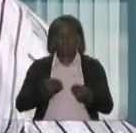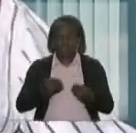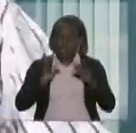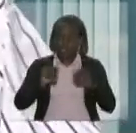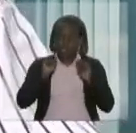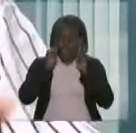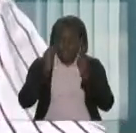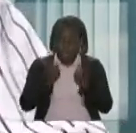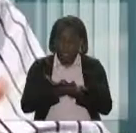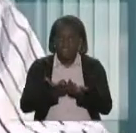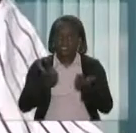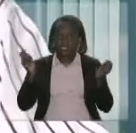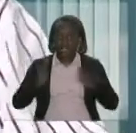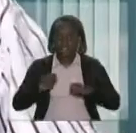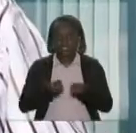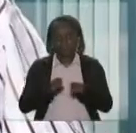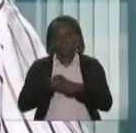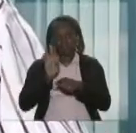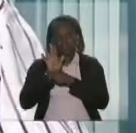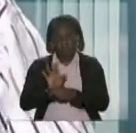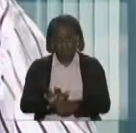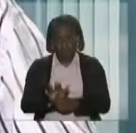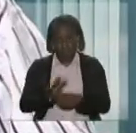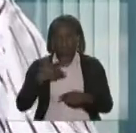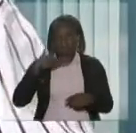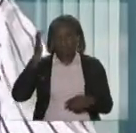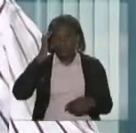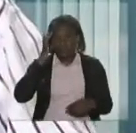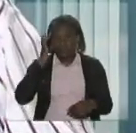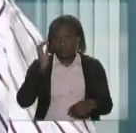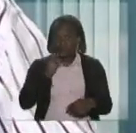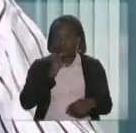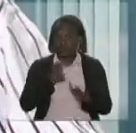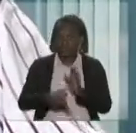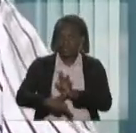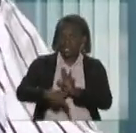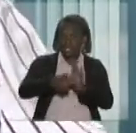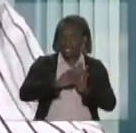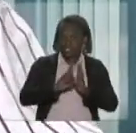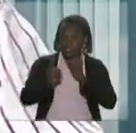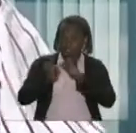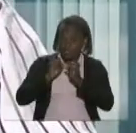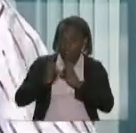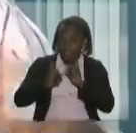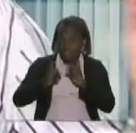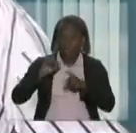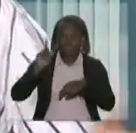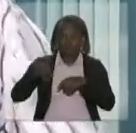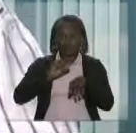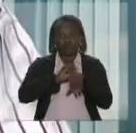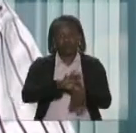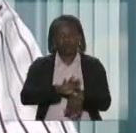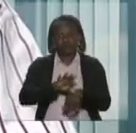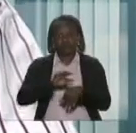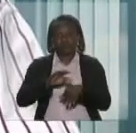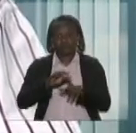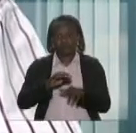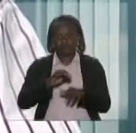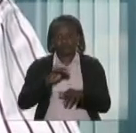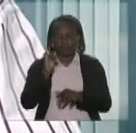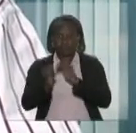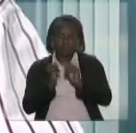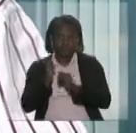alerta eu acho que também acho que essa discussão tinha que ter sido feito antes de enviarmos eu concordo com o deputado